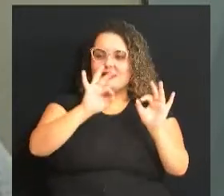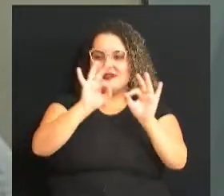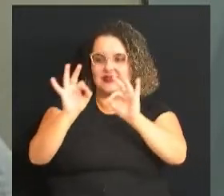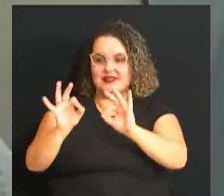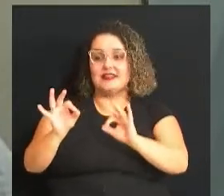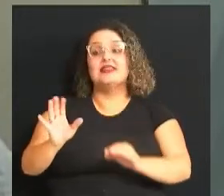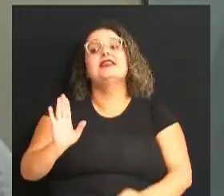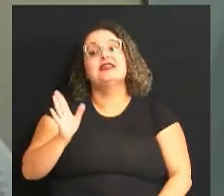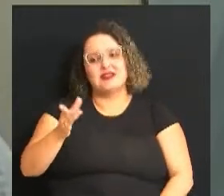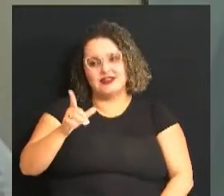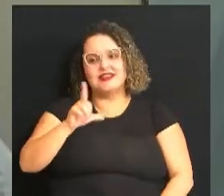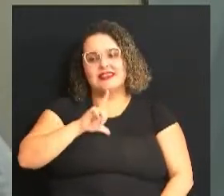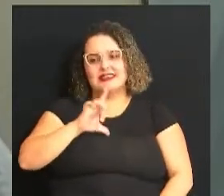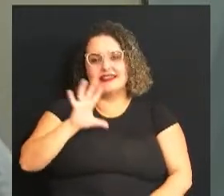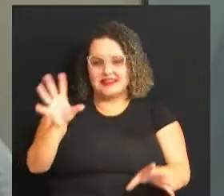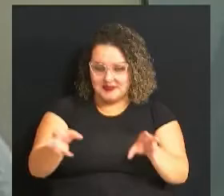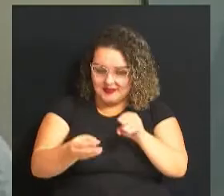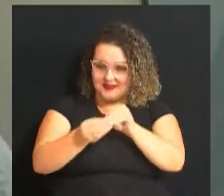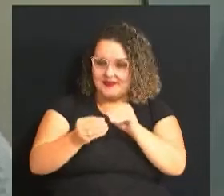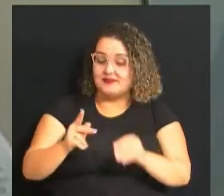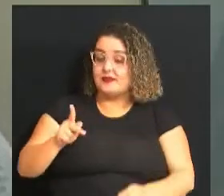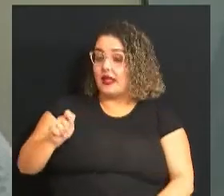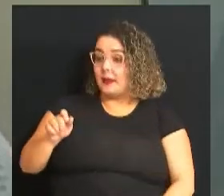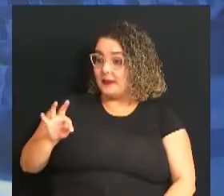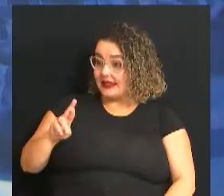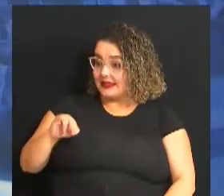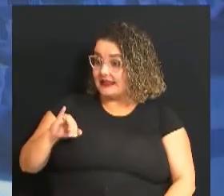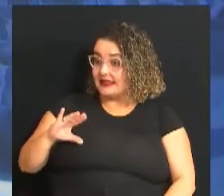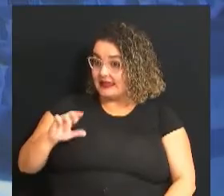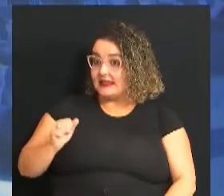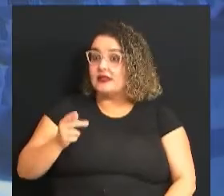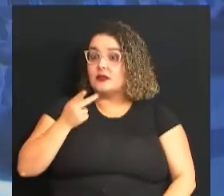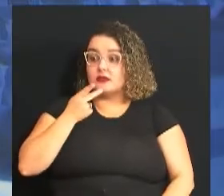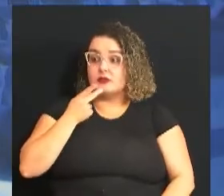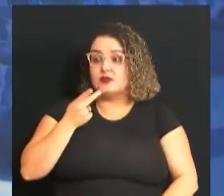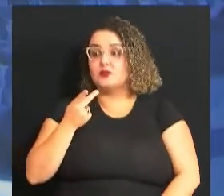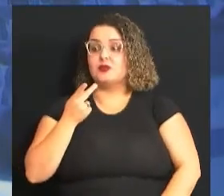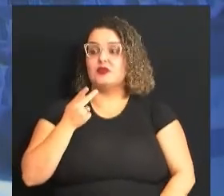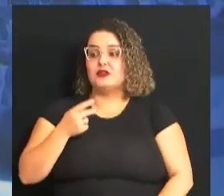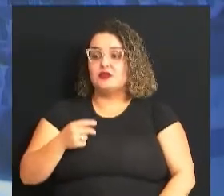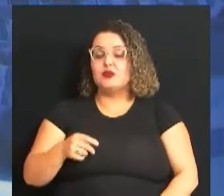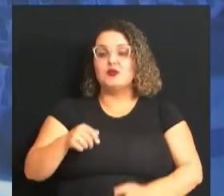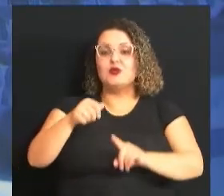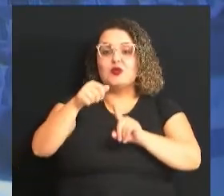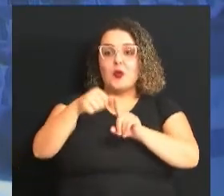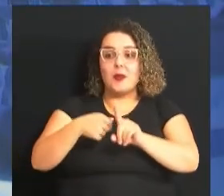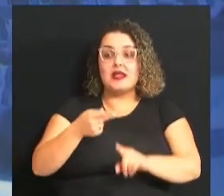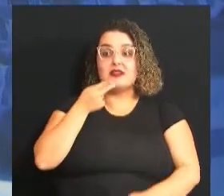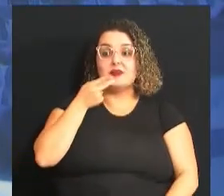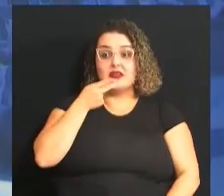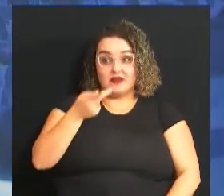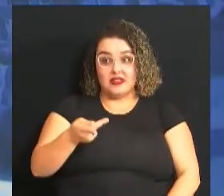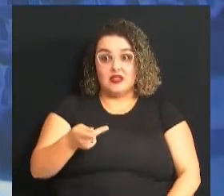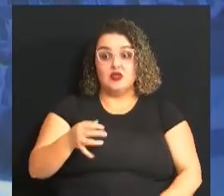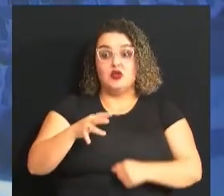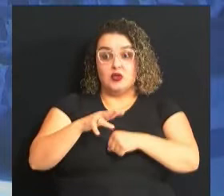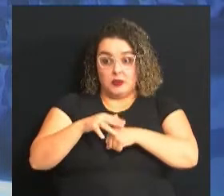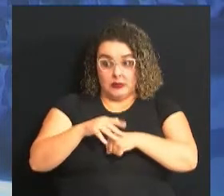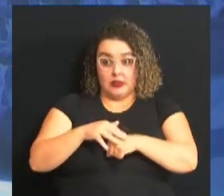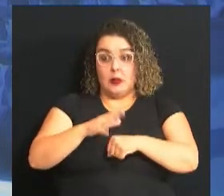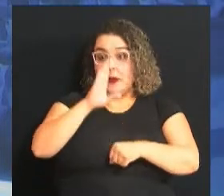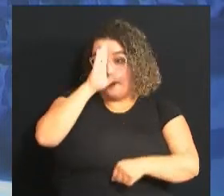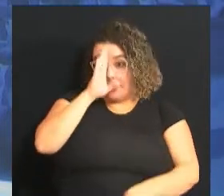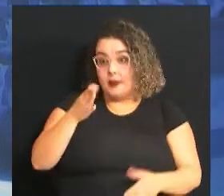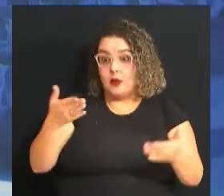tenha compilado aí. Ô Patrícia, né, como você disse, né, a gente está aí no mês para falar sobre essa doença, principalmente hoje, né,